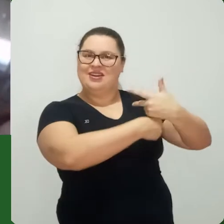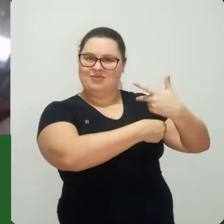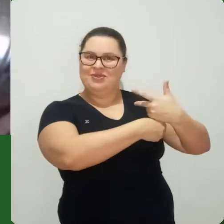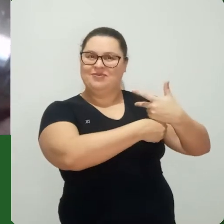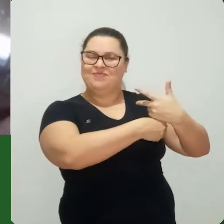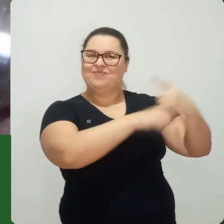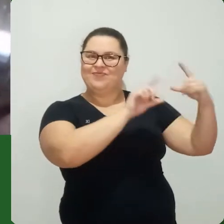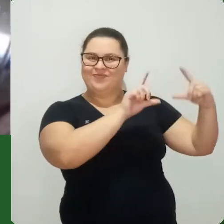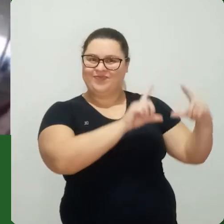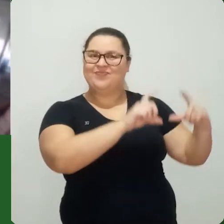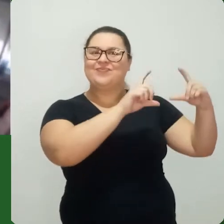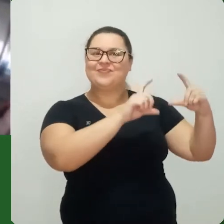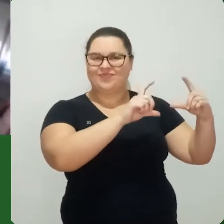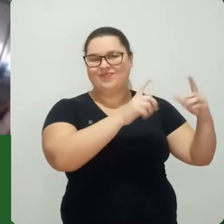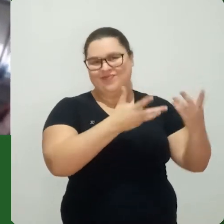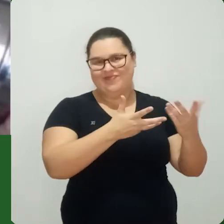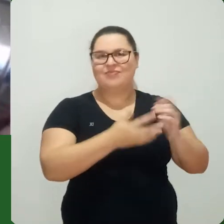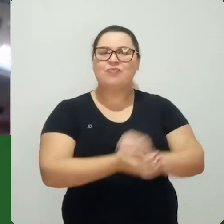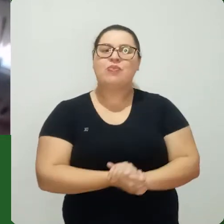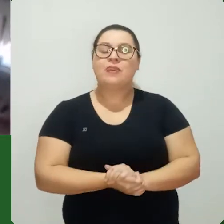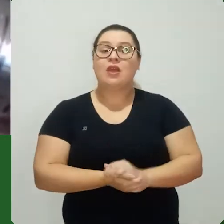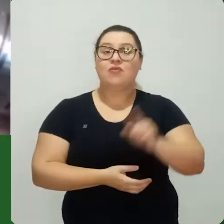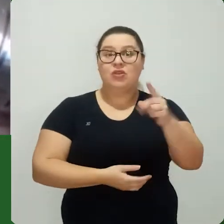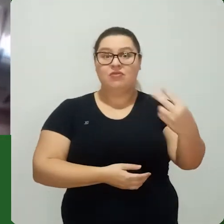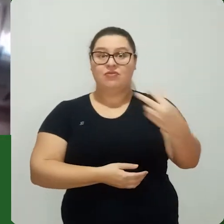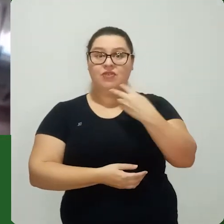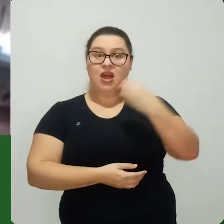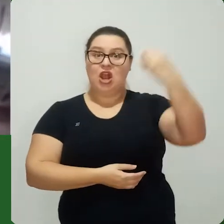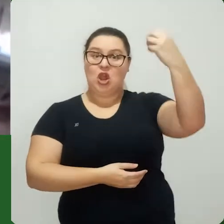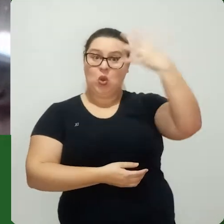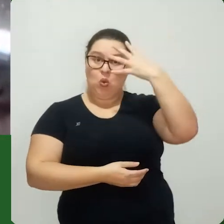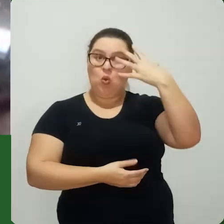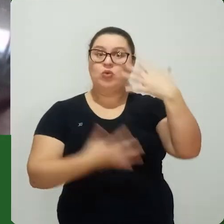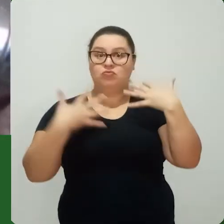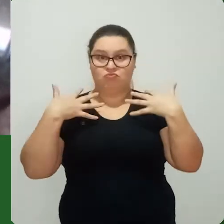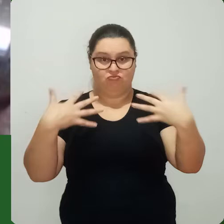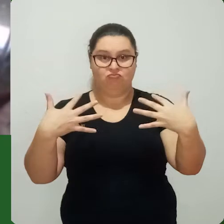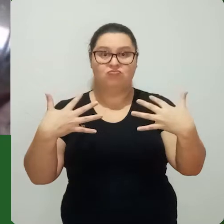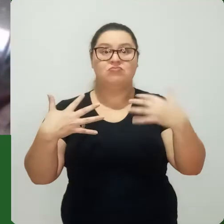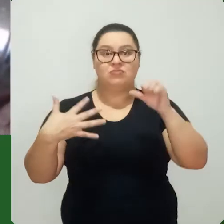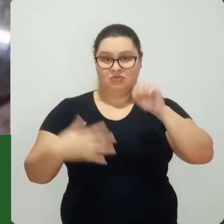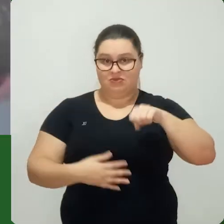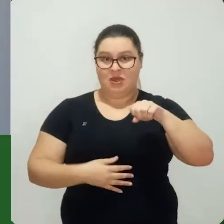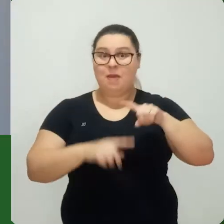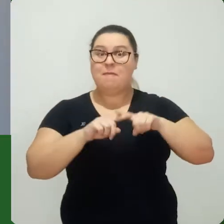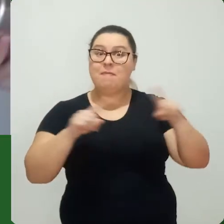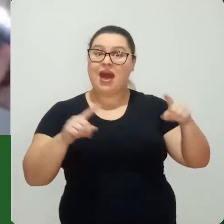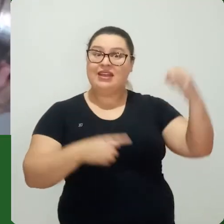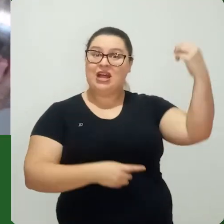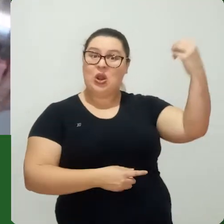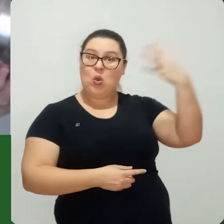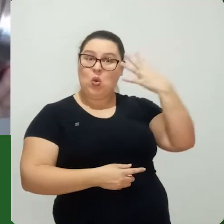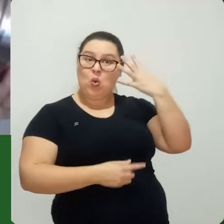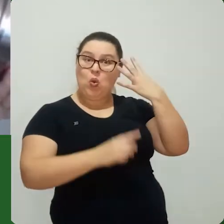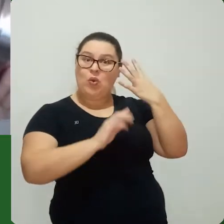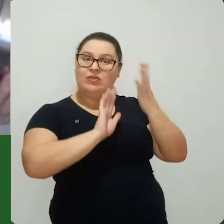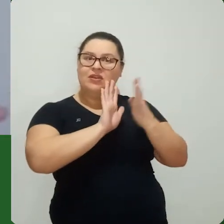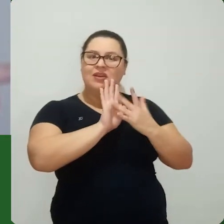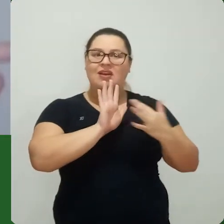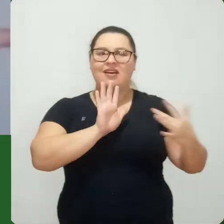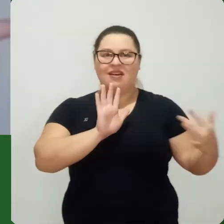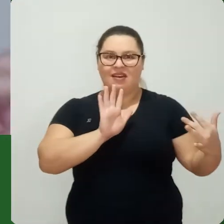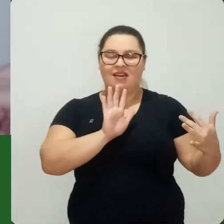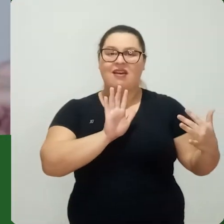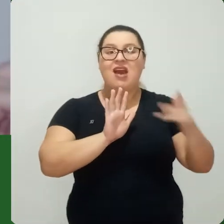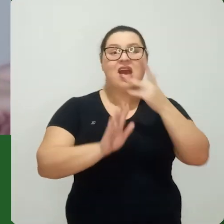vocês. E essa luz que está refletindo a partir de mim, ela vai entrar aqui nessa lata, nesse furinho, que eu ainda não fiz, mas pensem que tem um